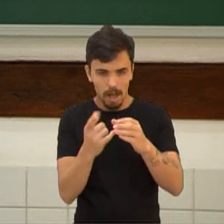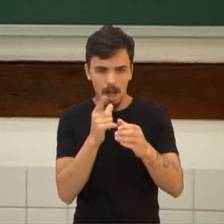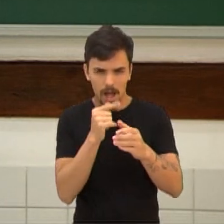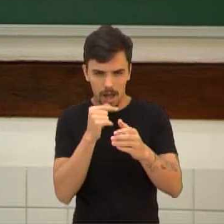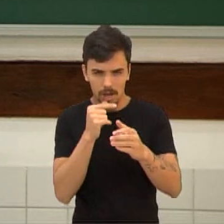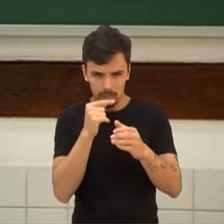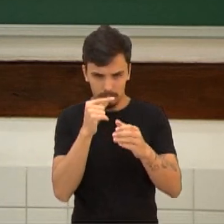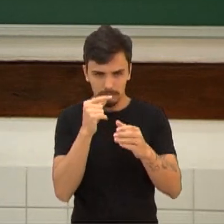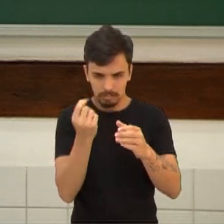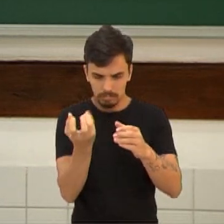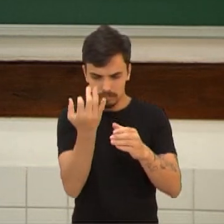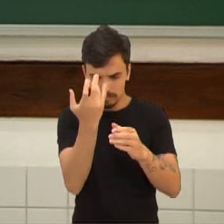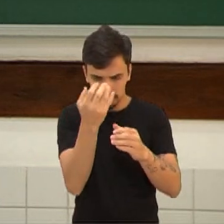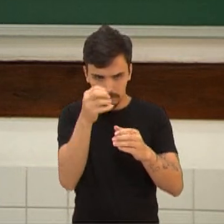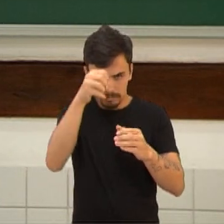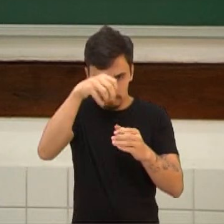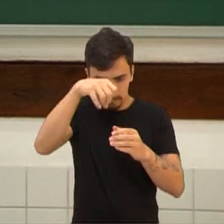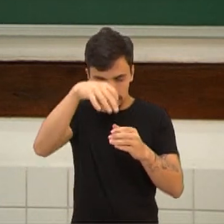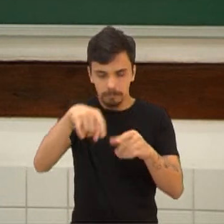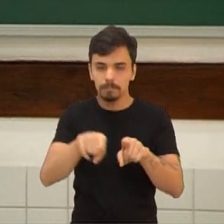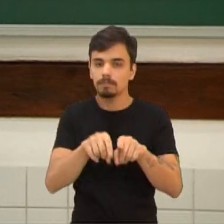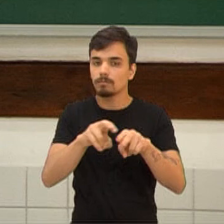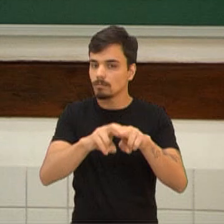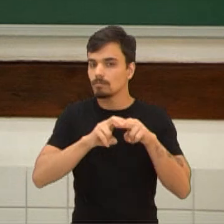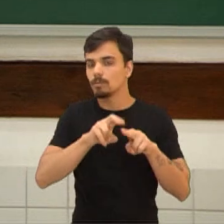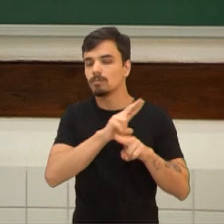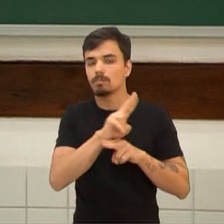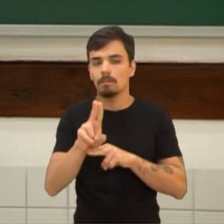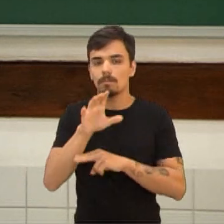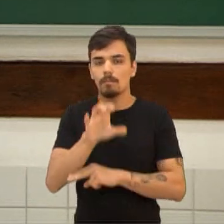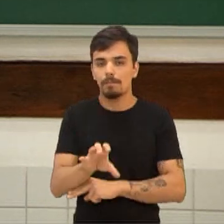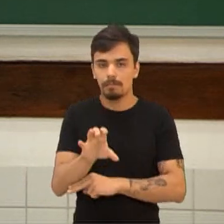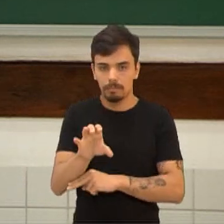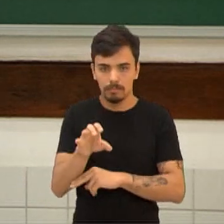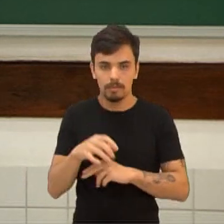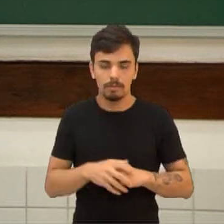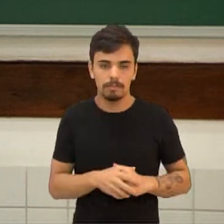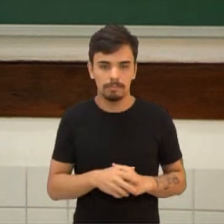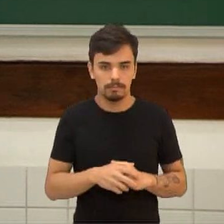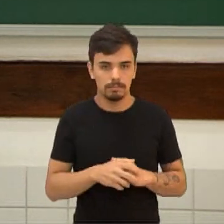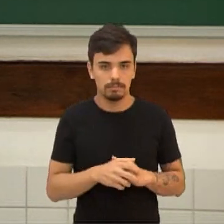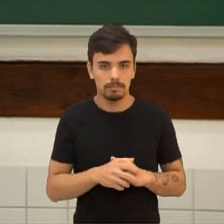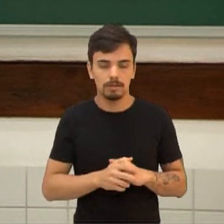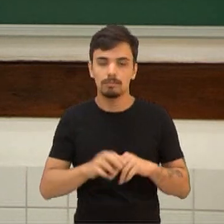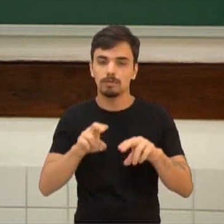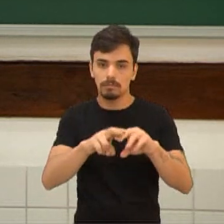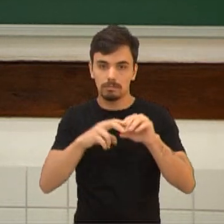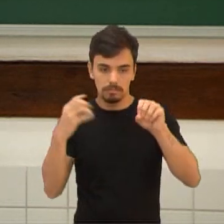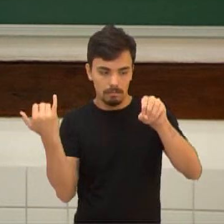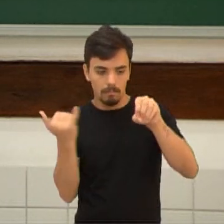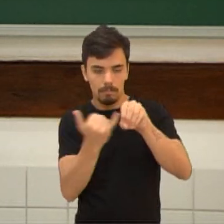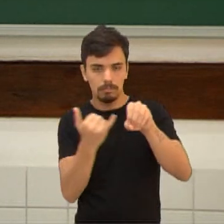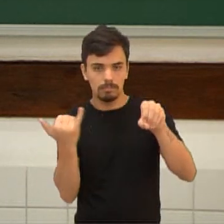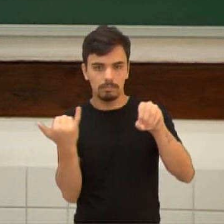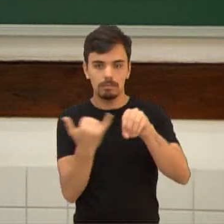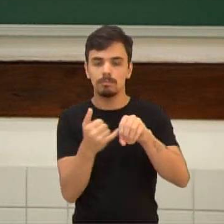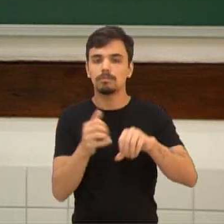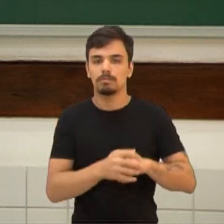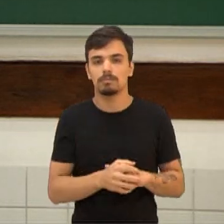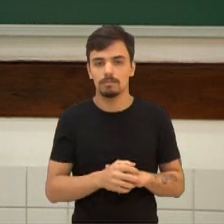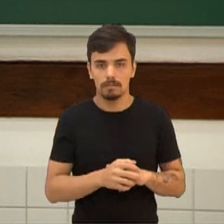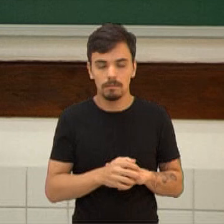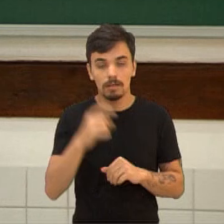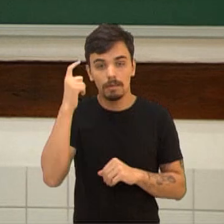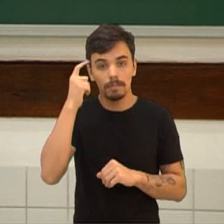água condensa, né? Por isso o nome dessa água condensa, por isso o nome do capacitor, né, pensa na tampa da